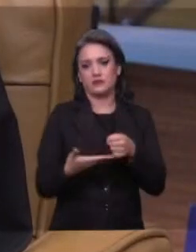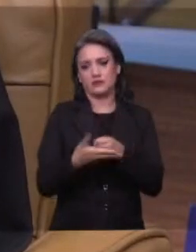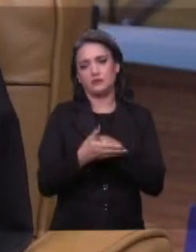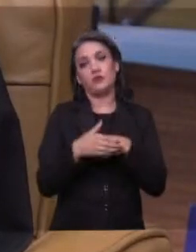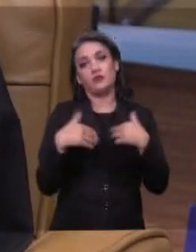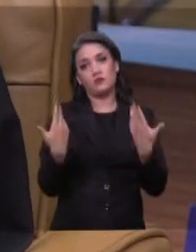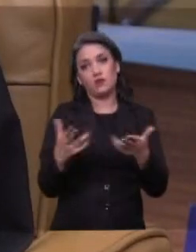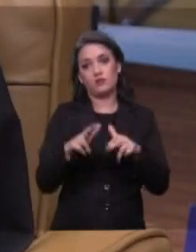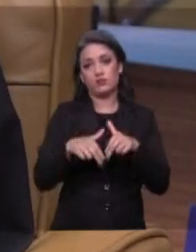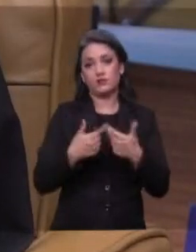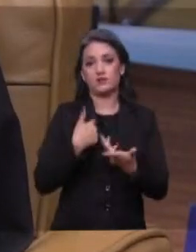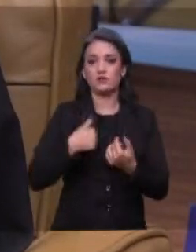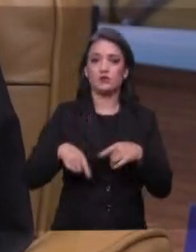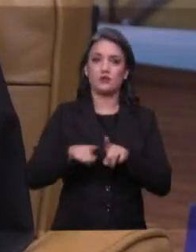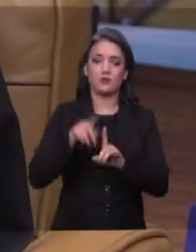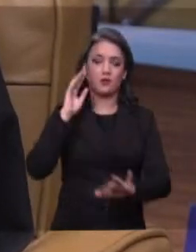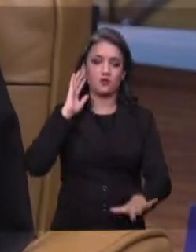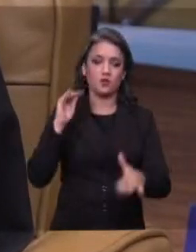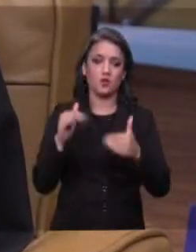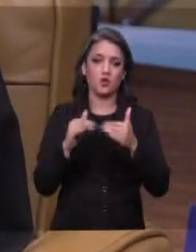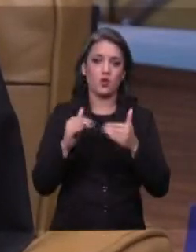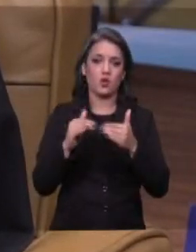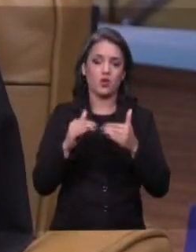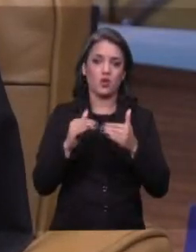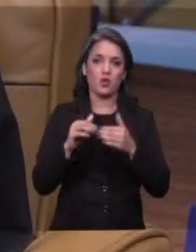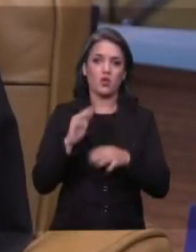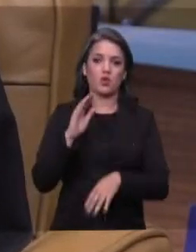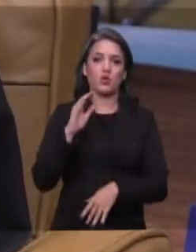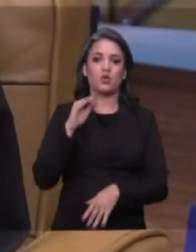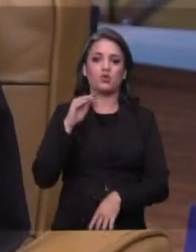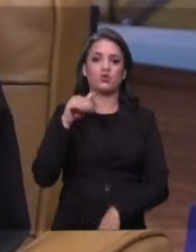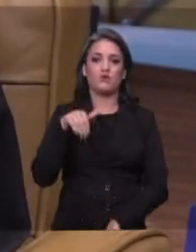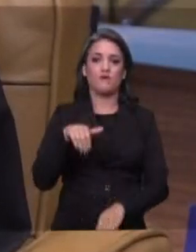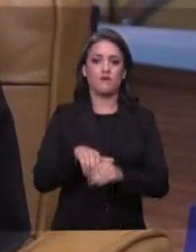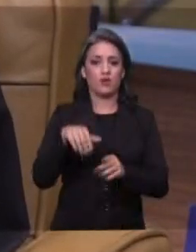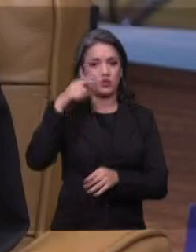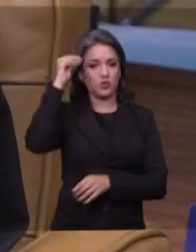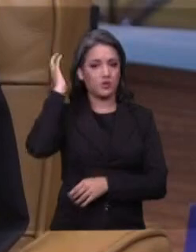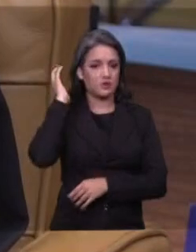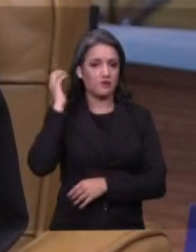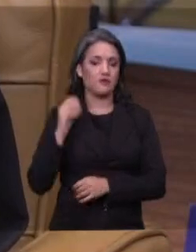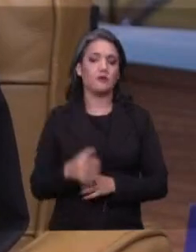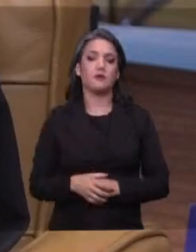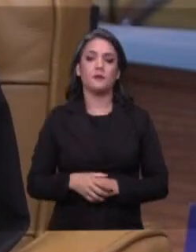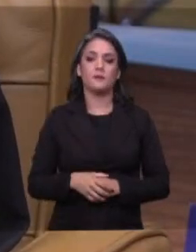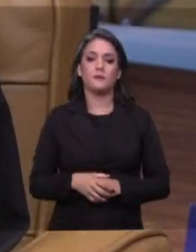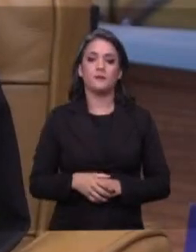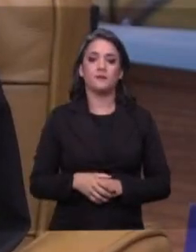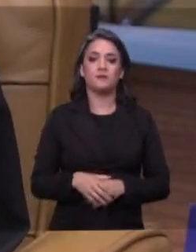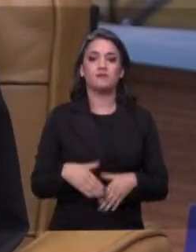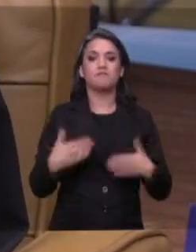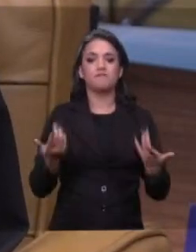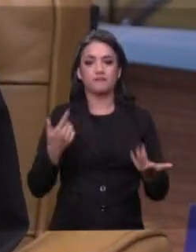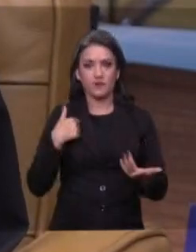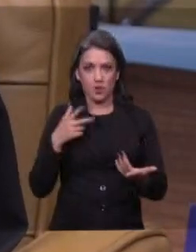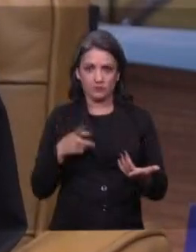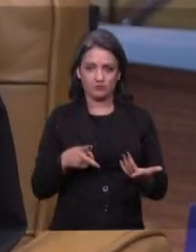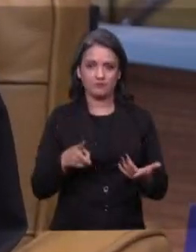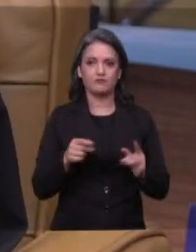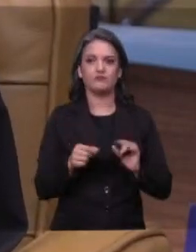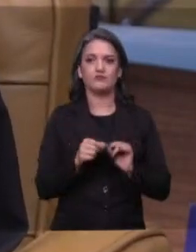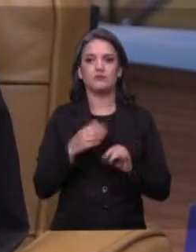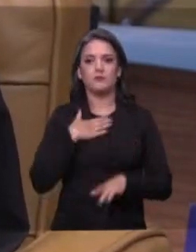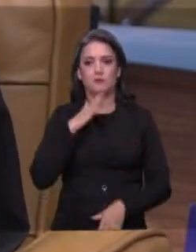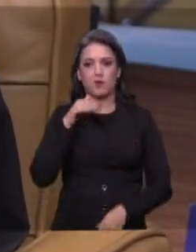Por essa razão, também eu estou acompanhando a posição de Vossa Excelência. Como tenho o hábito de sempre concluir